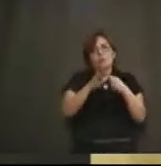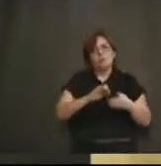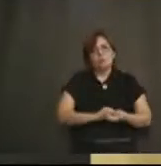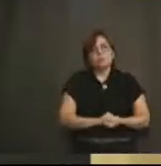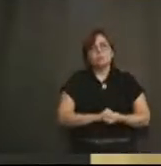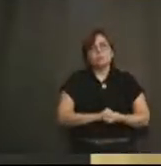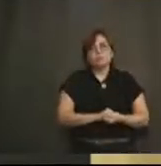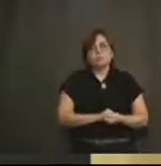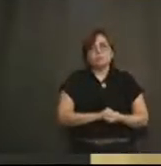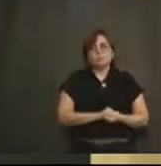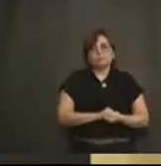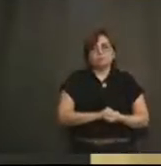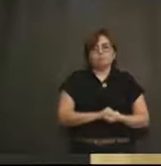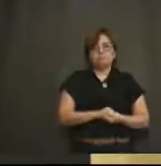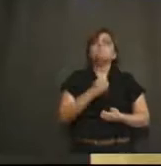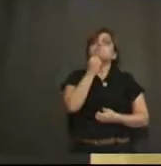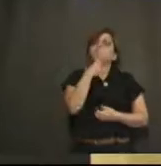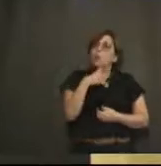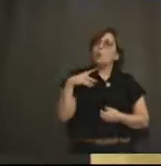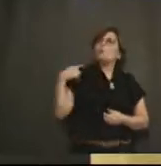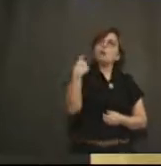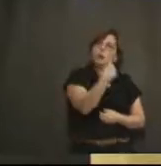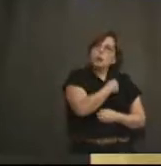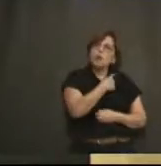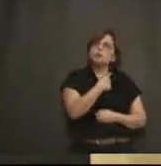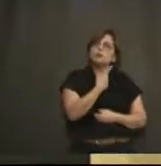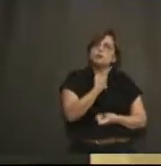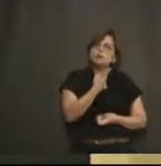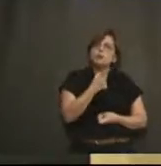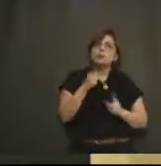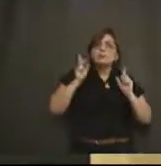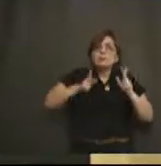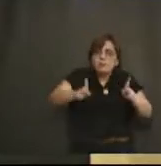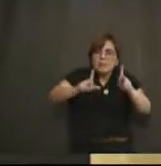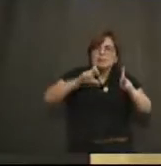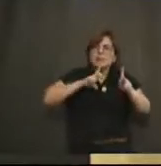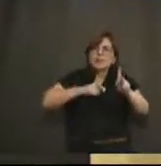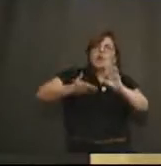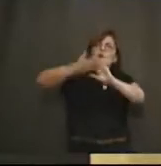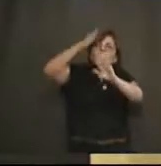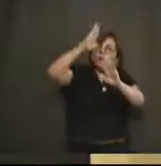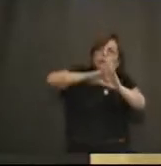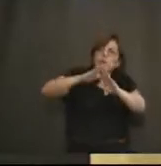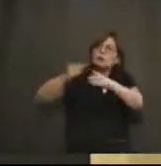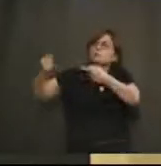É muito bom para a gente, sempre que temos uma oportunidade de dialogar com